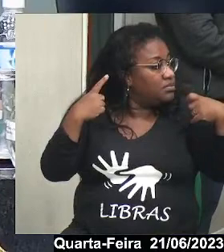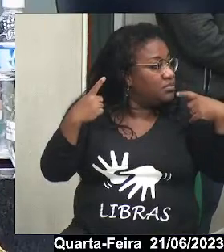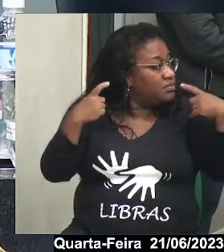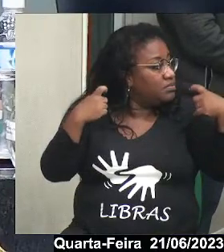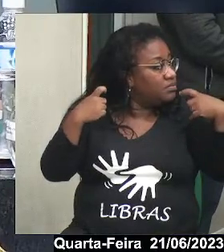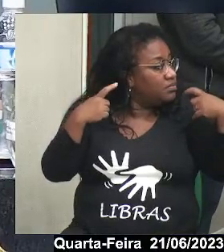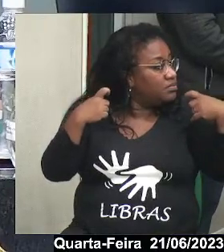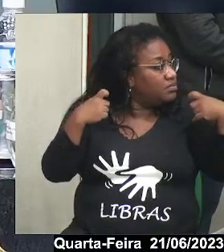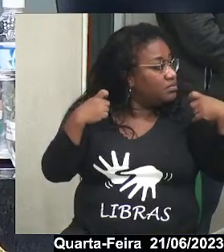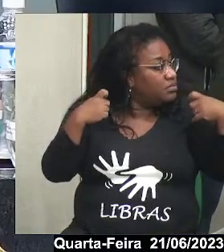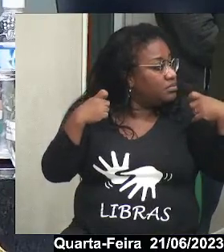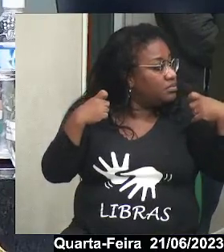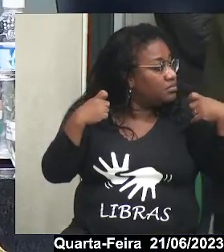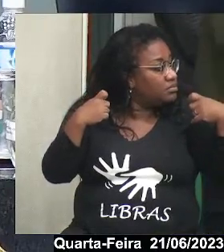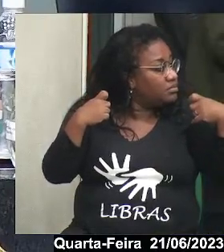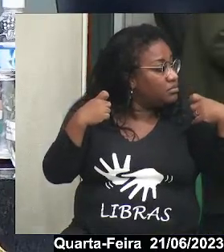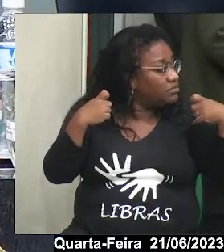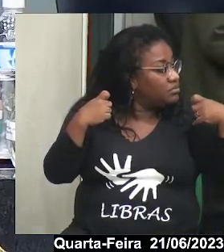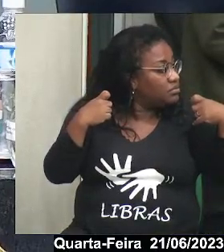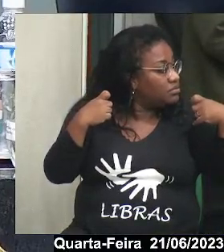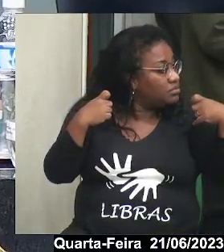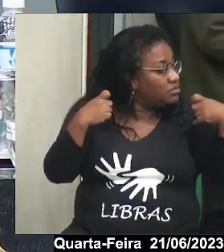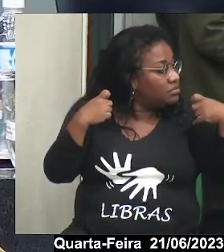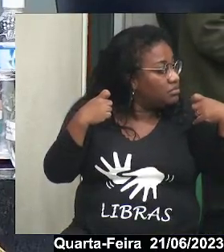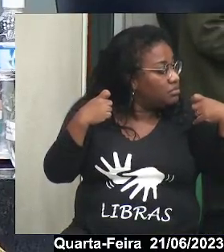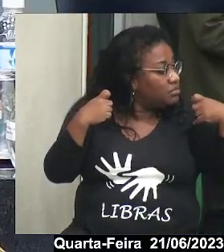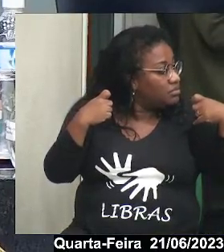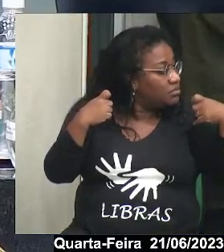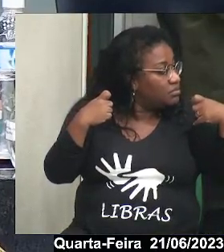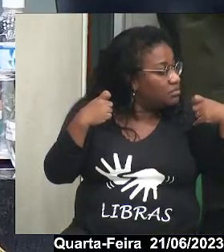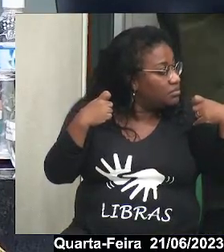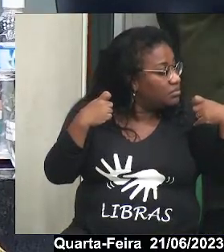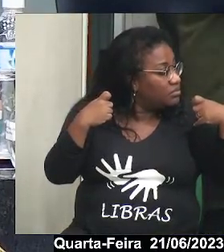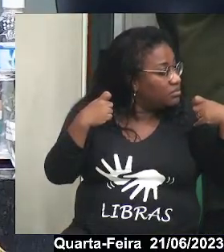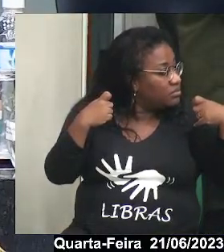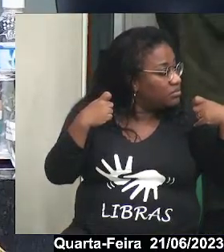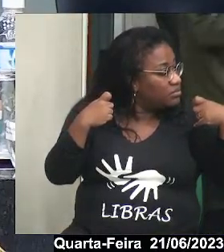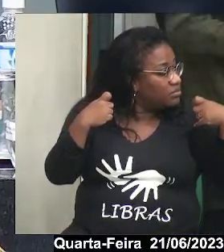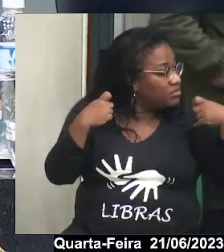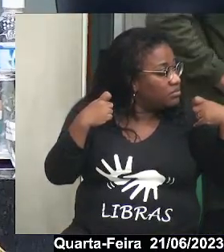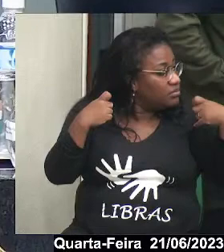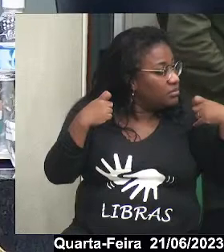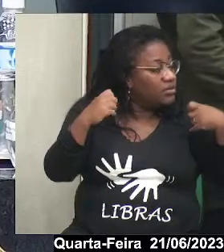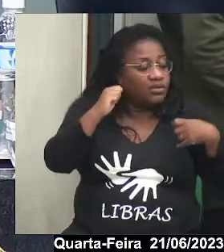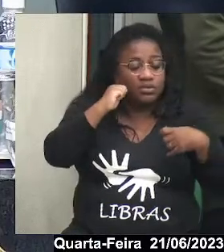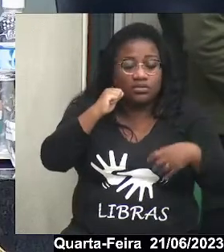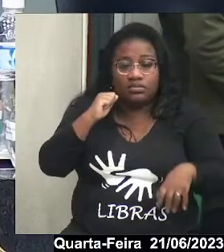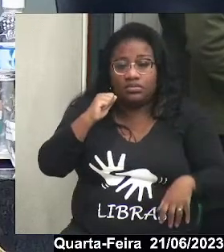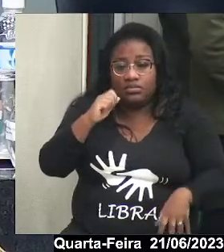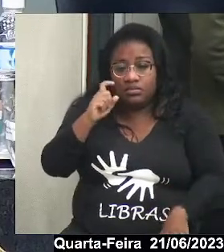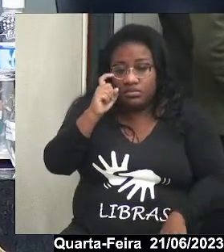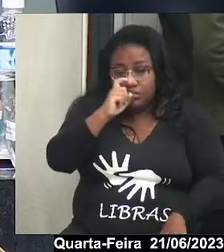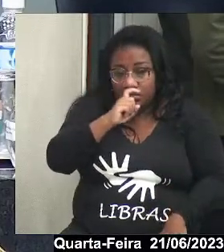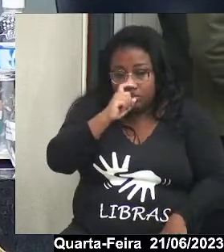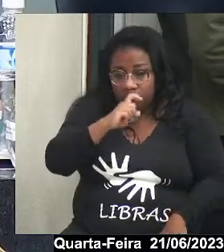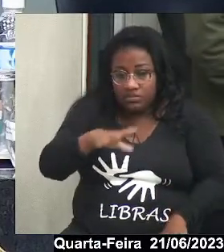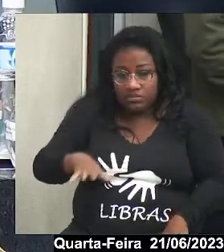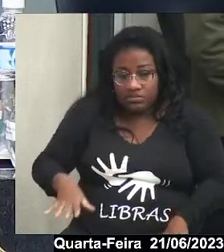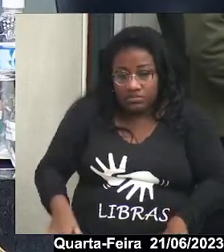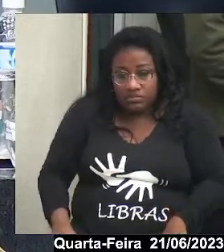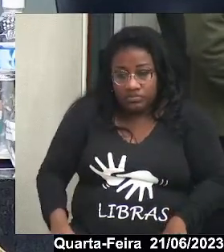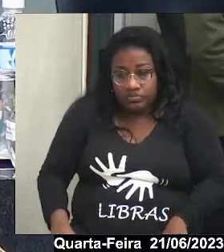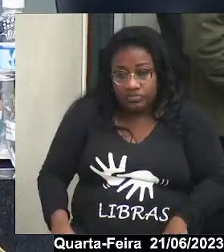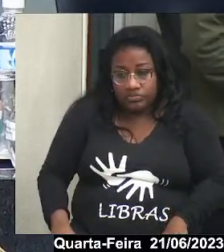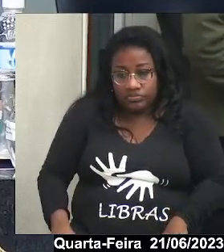se esgotou toda a sua parte de mentira. Então, a partir de agora, acabou. Tudo que você mentir aqui, eu vou falar que é mentira. Esquece,